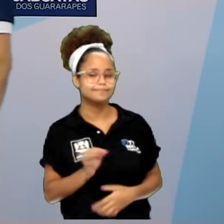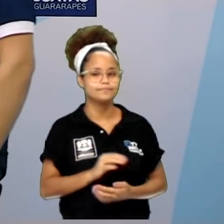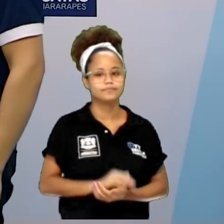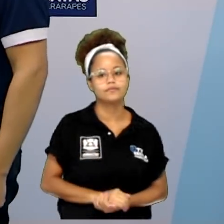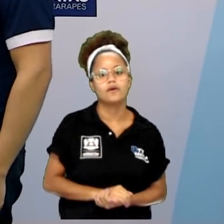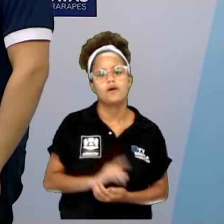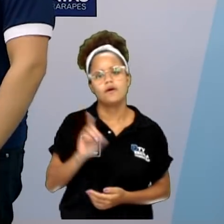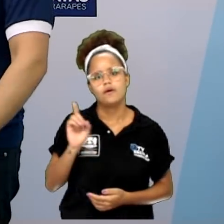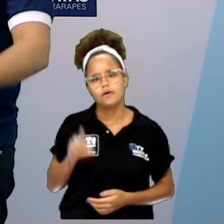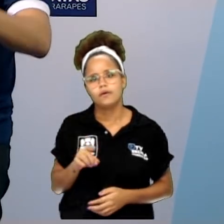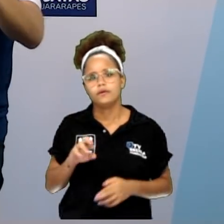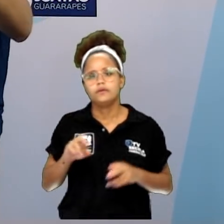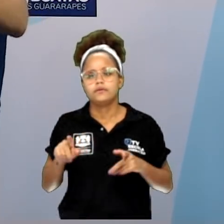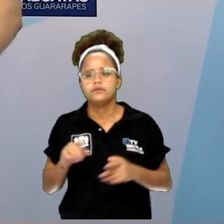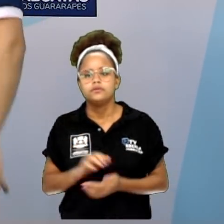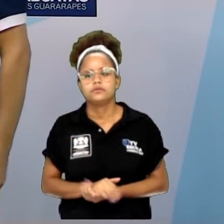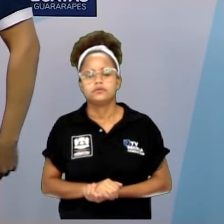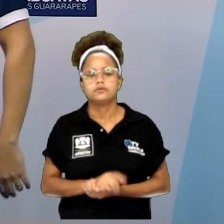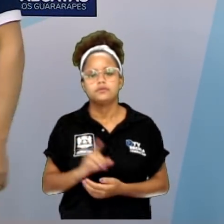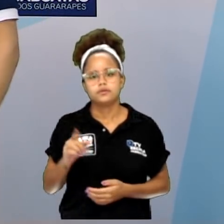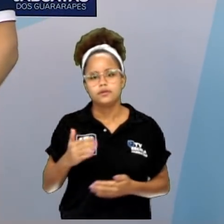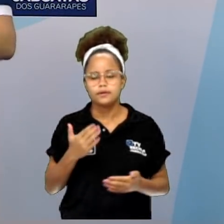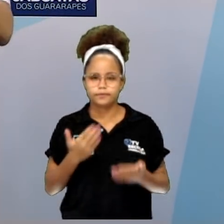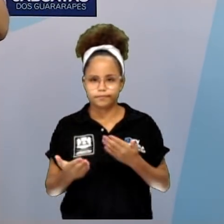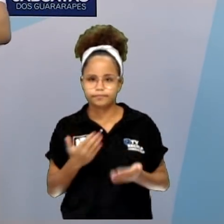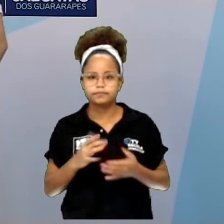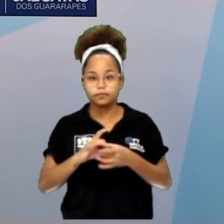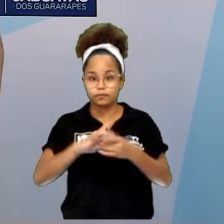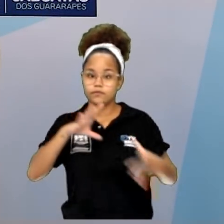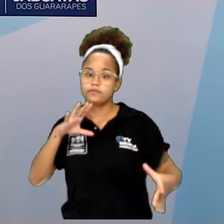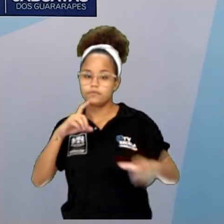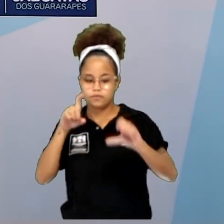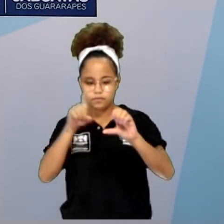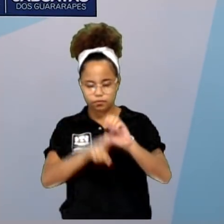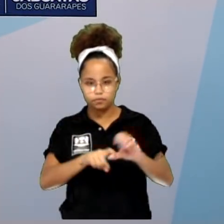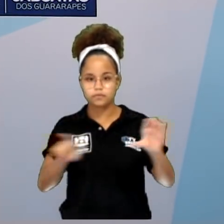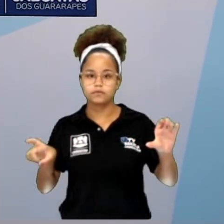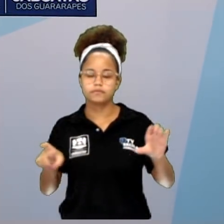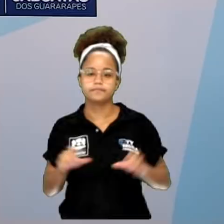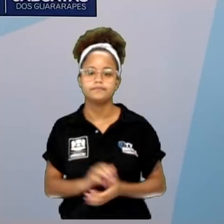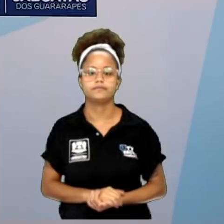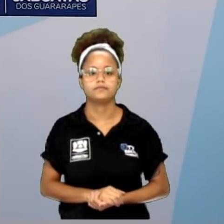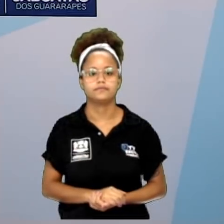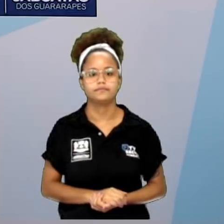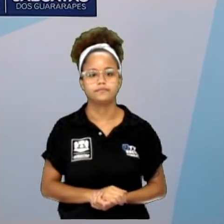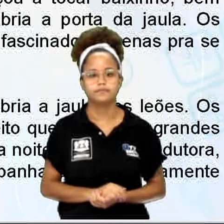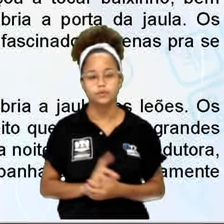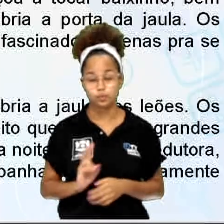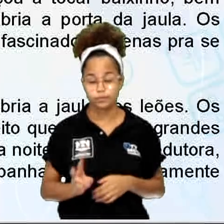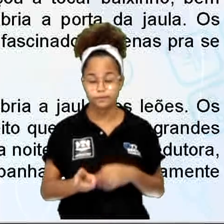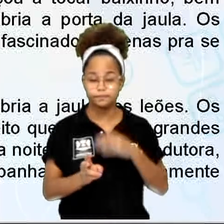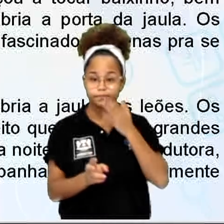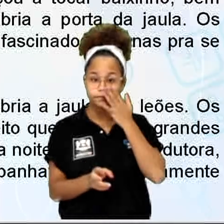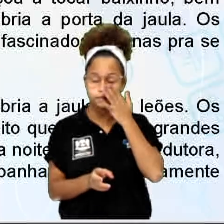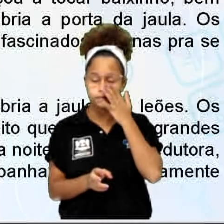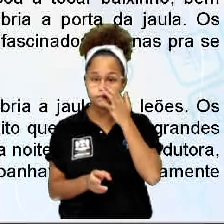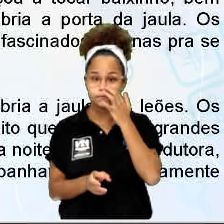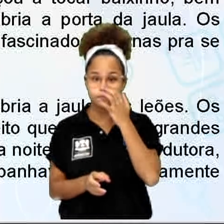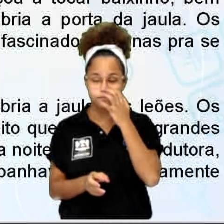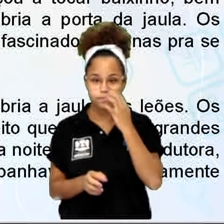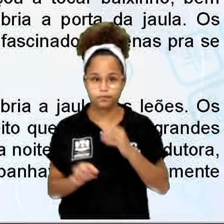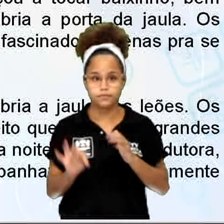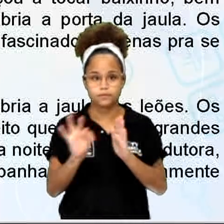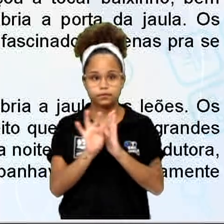períodos coordenados, ou seja, sintaticamente independentes. Assunto aí de outra aula nossa. Vamos seguindo. Música,